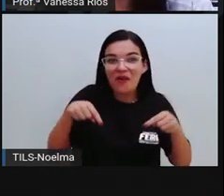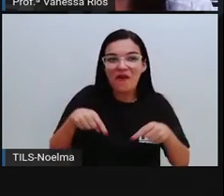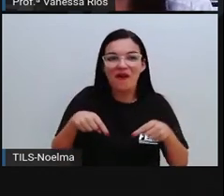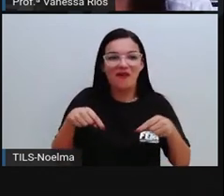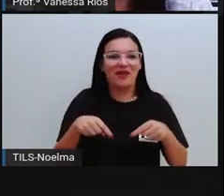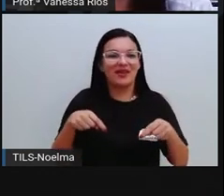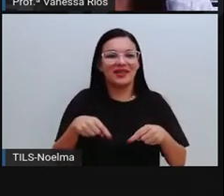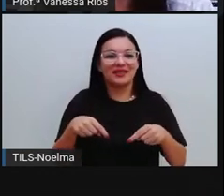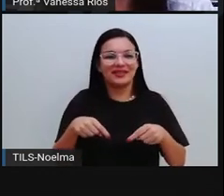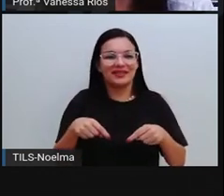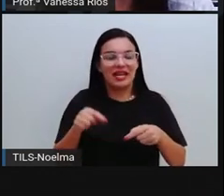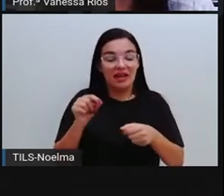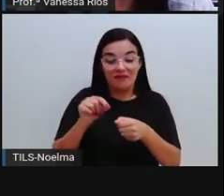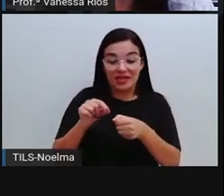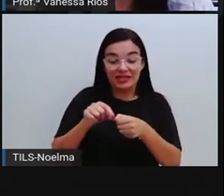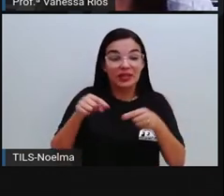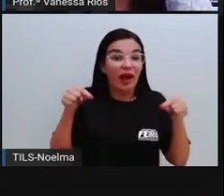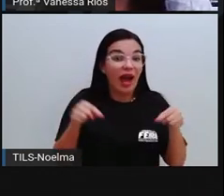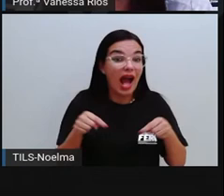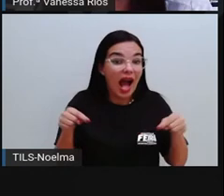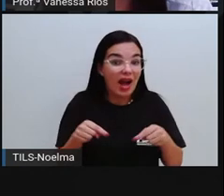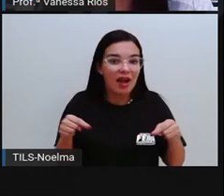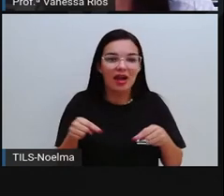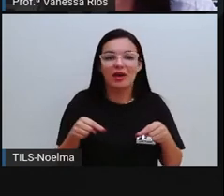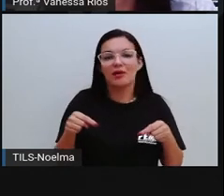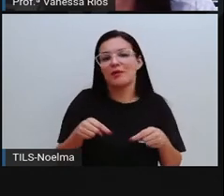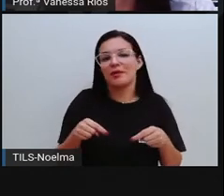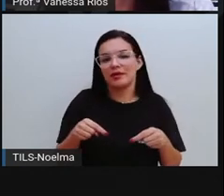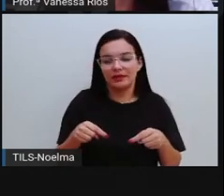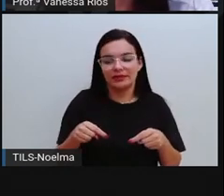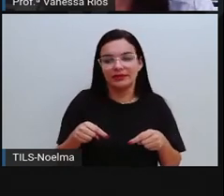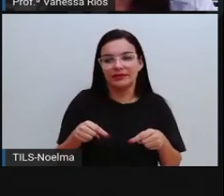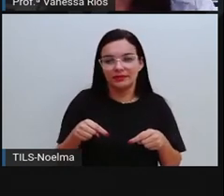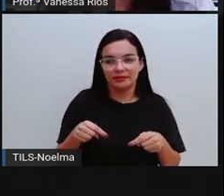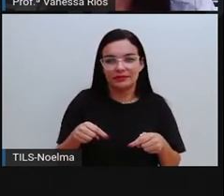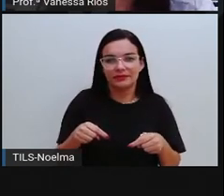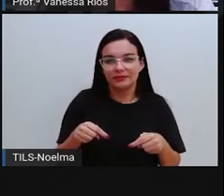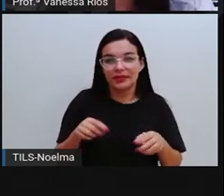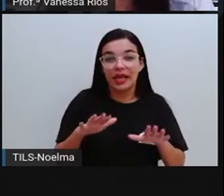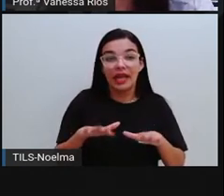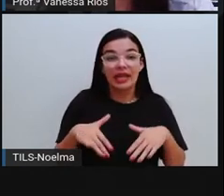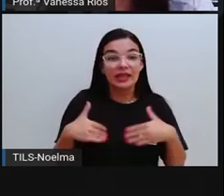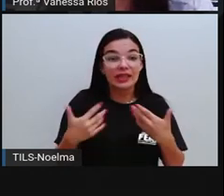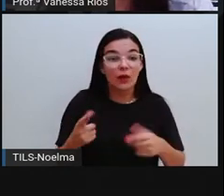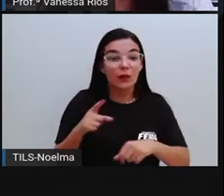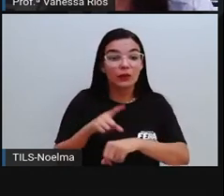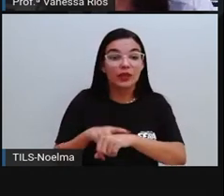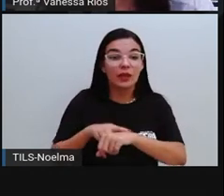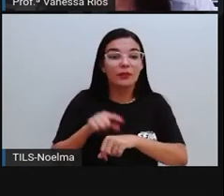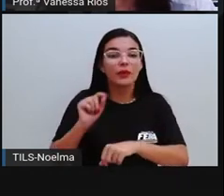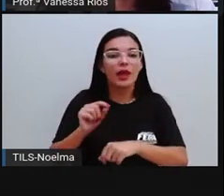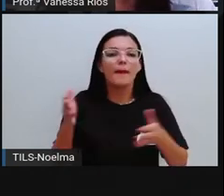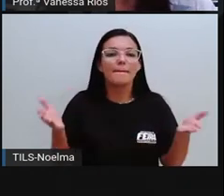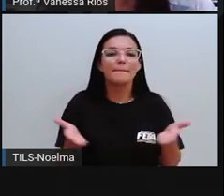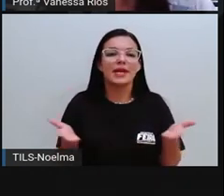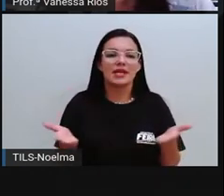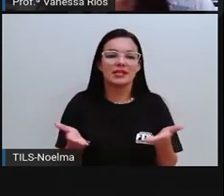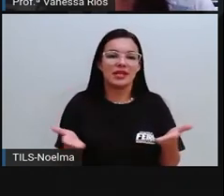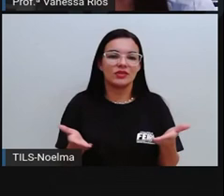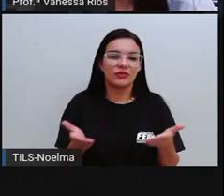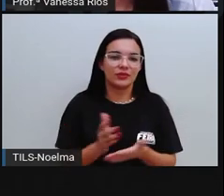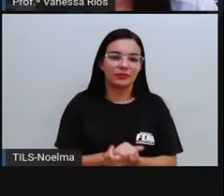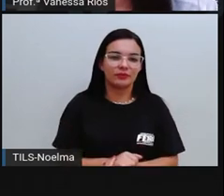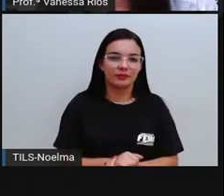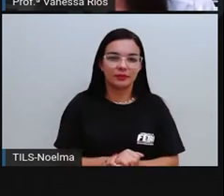que está, assim, que está acontecendo, de uma ação que está acontecendo neste momento. Então, o tempo é o quê?